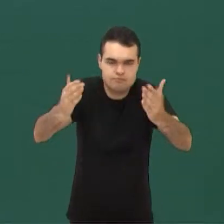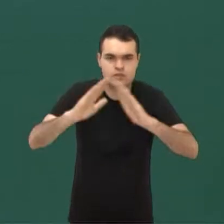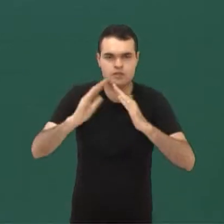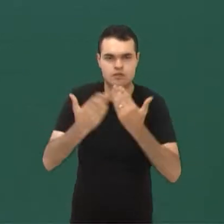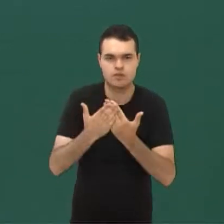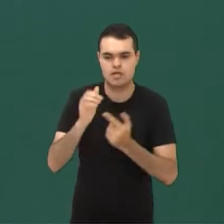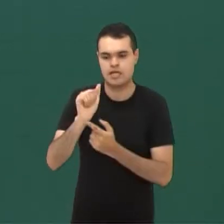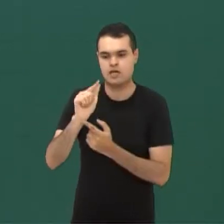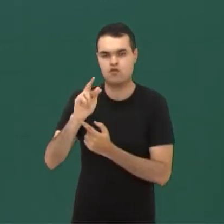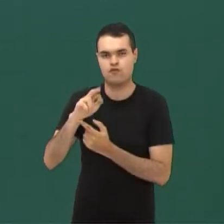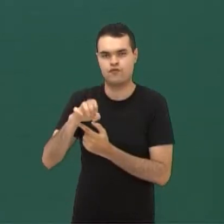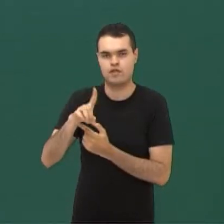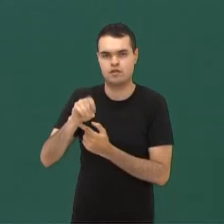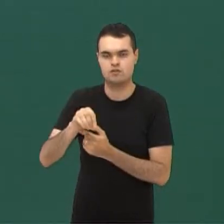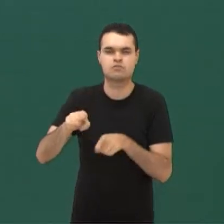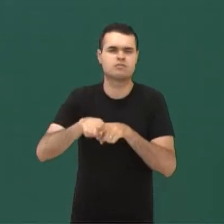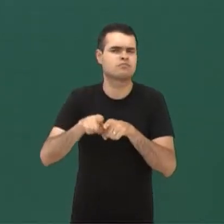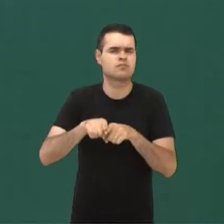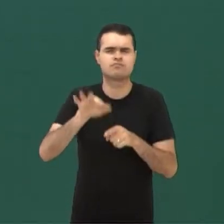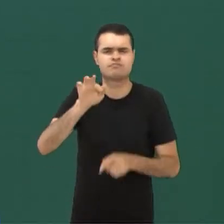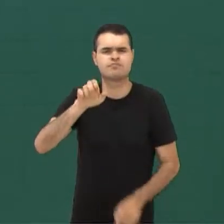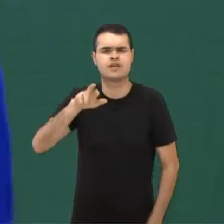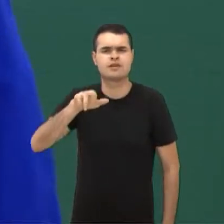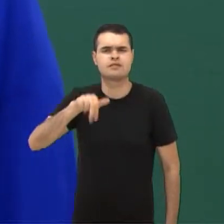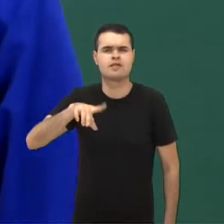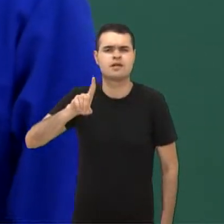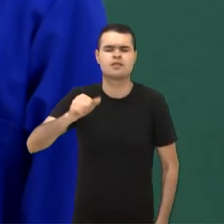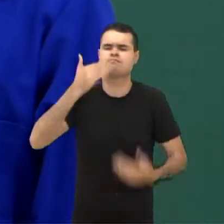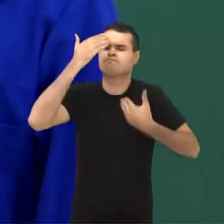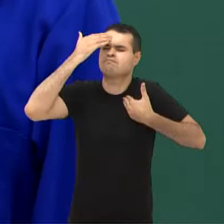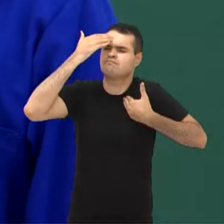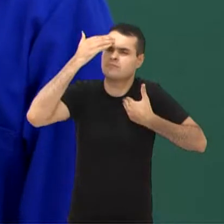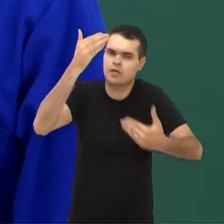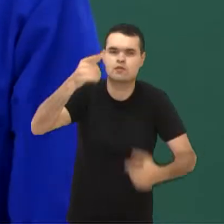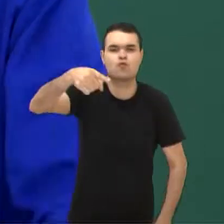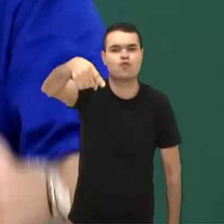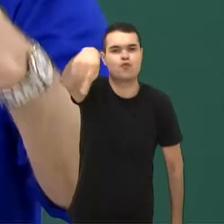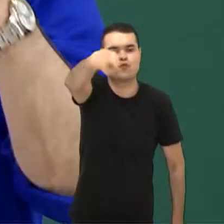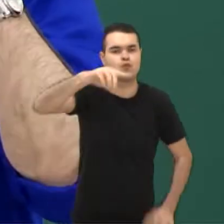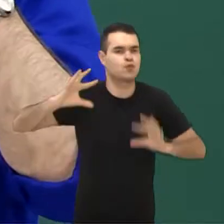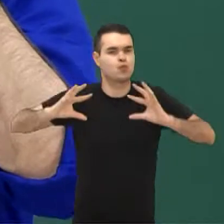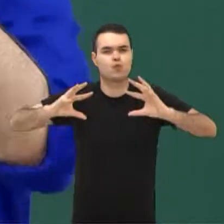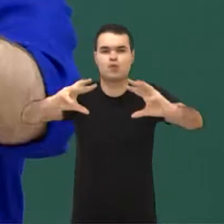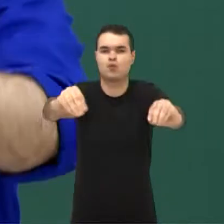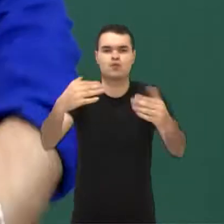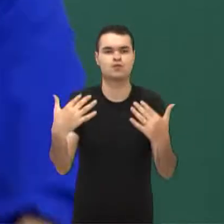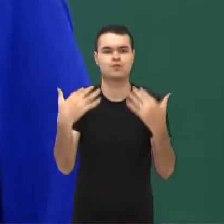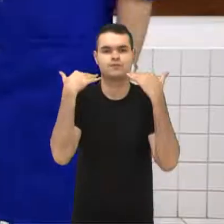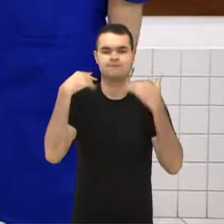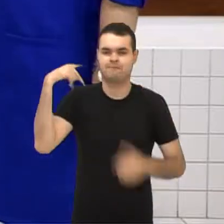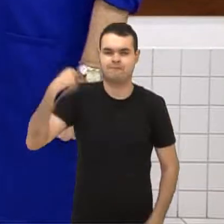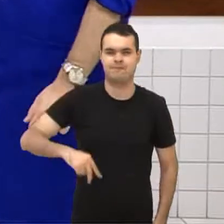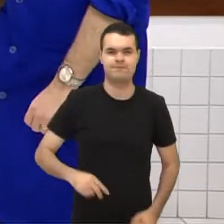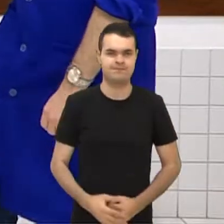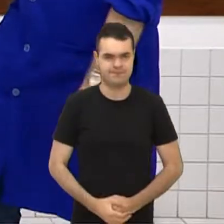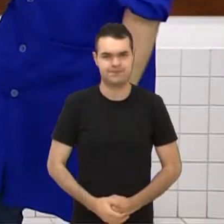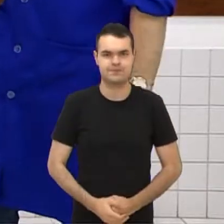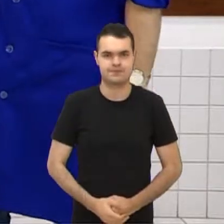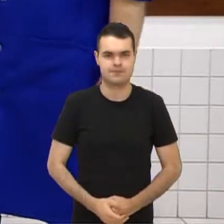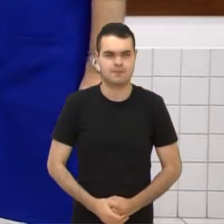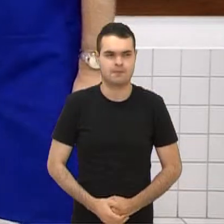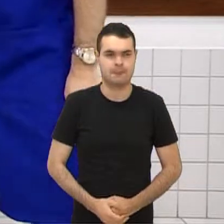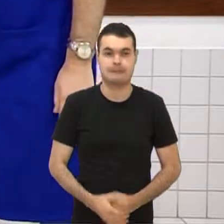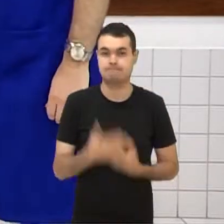Alfredo Moisés, a Fernanda, muito obrigado por vocês estarem acompanhando a aula com a gente aqui e vamos lá então. Vamos lá